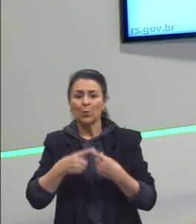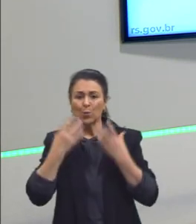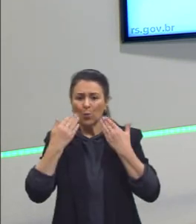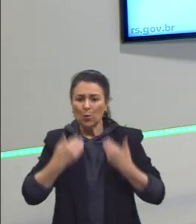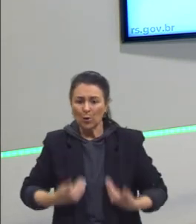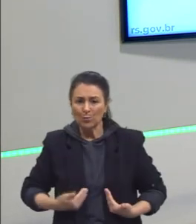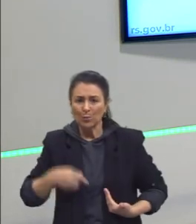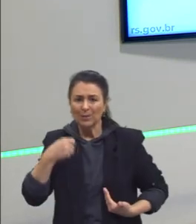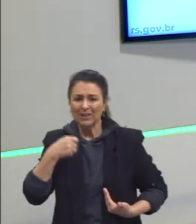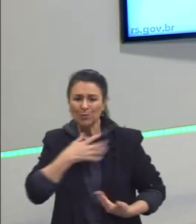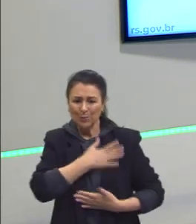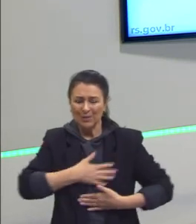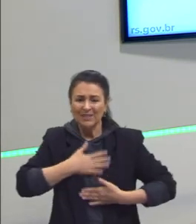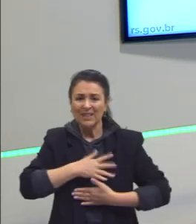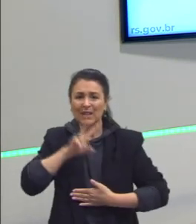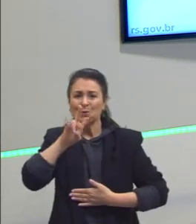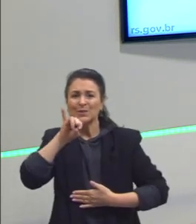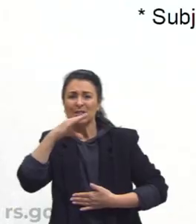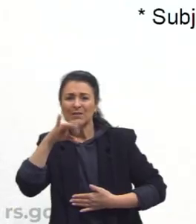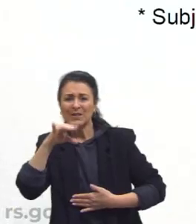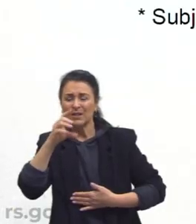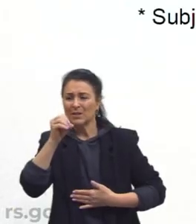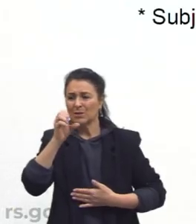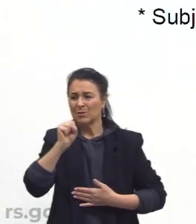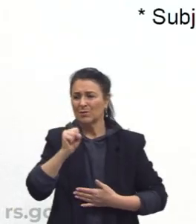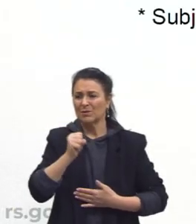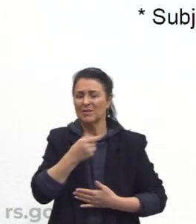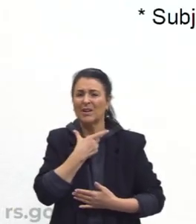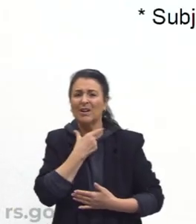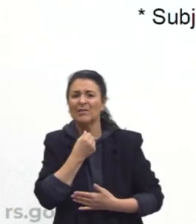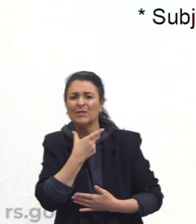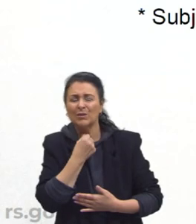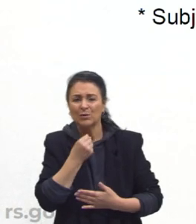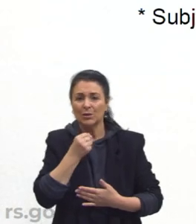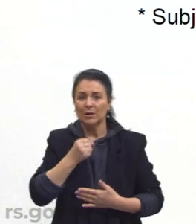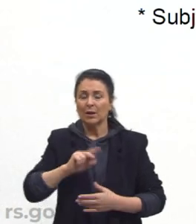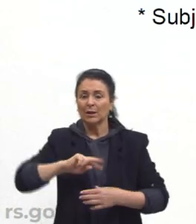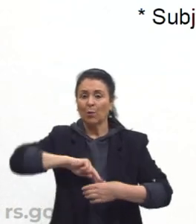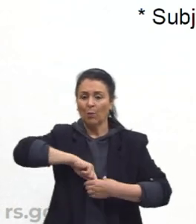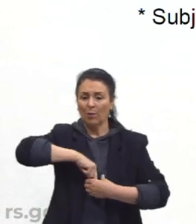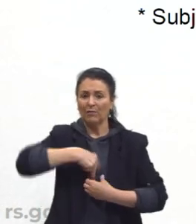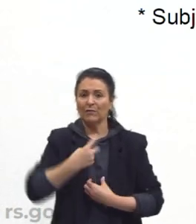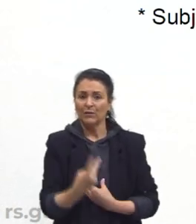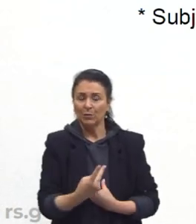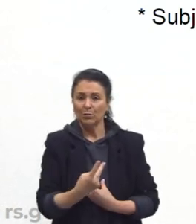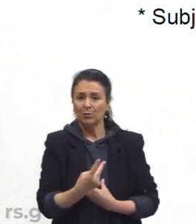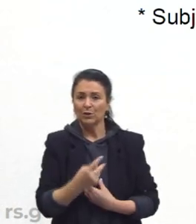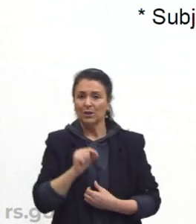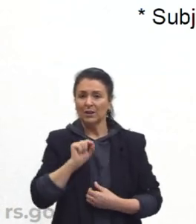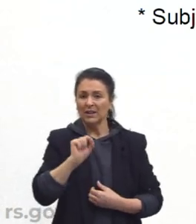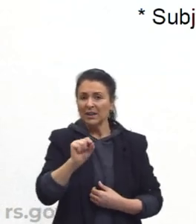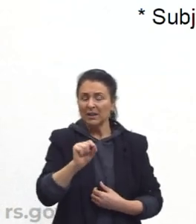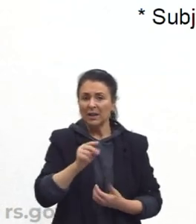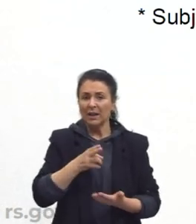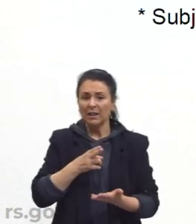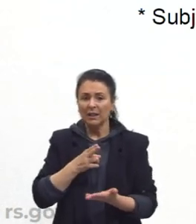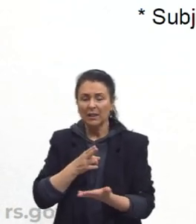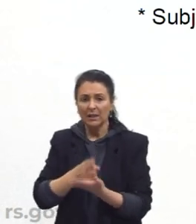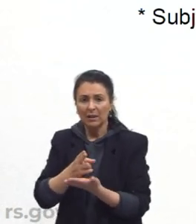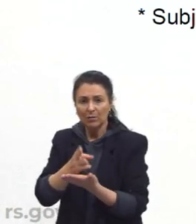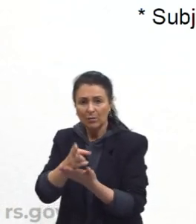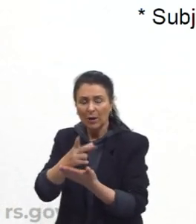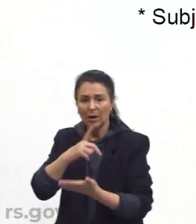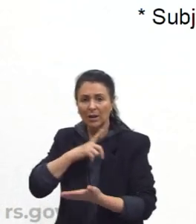corpo são os vícios que nos levam para o mal então a Virtude em Santo Agostinho é seguir a fé se